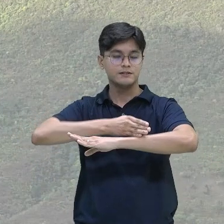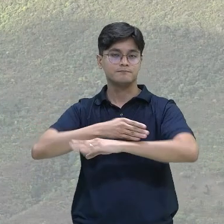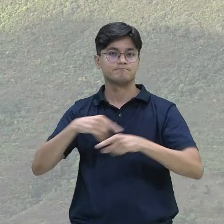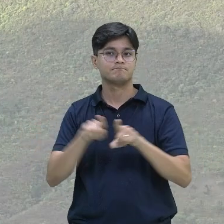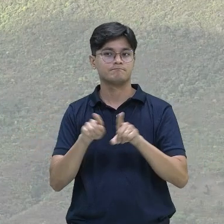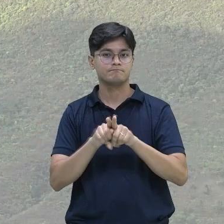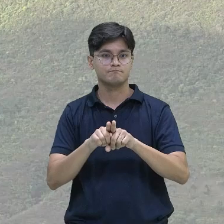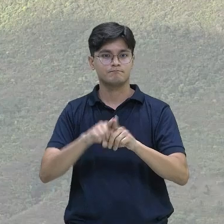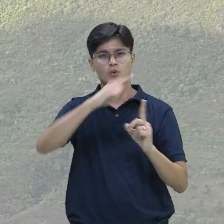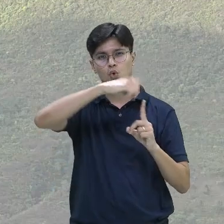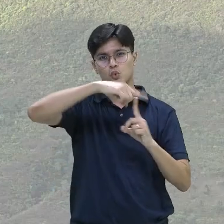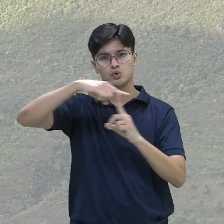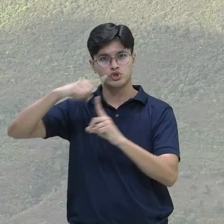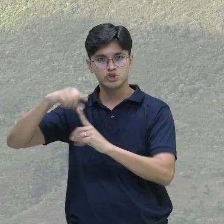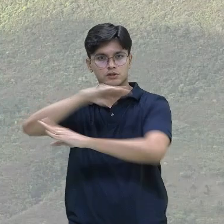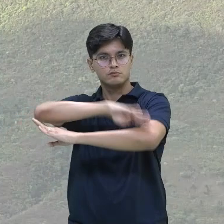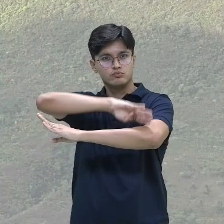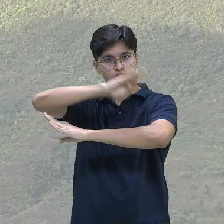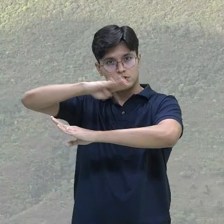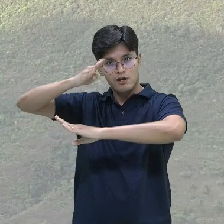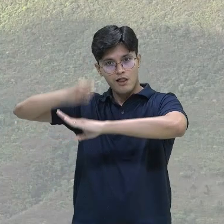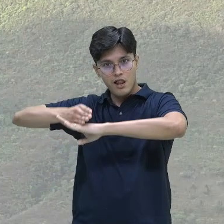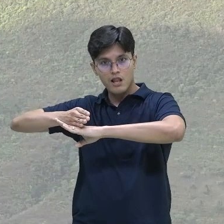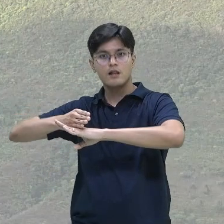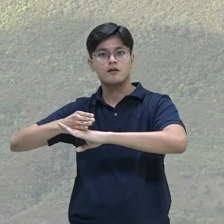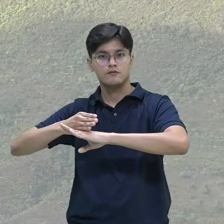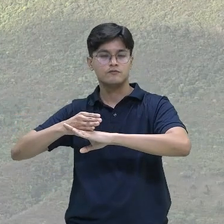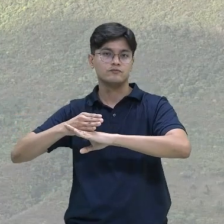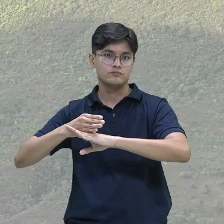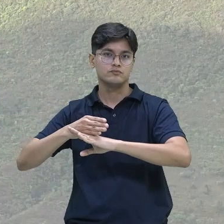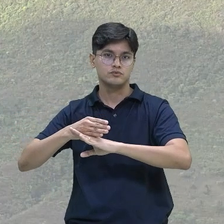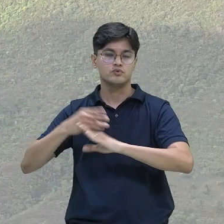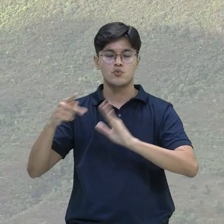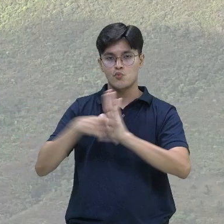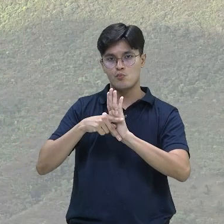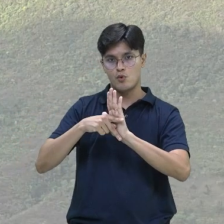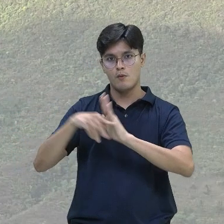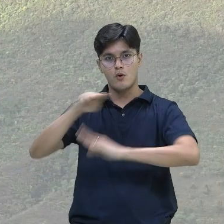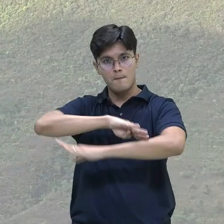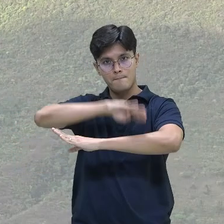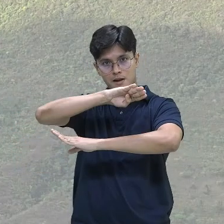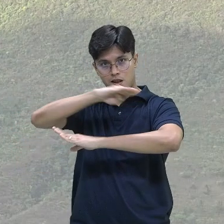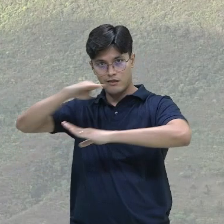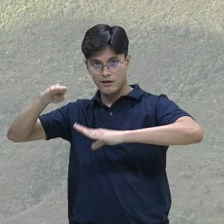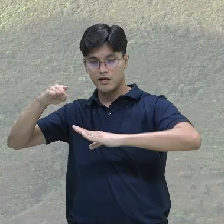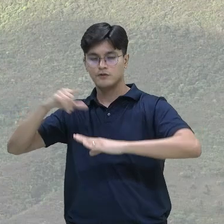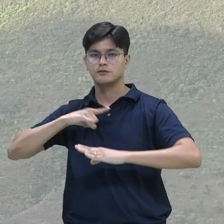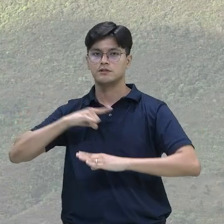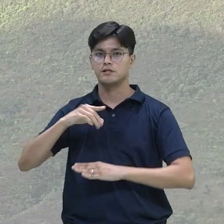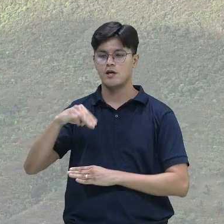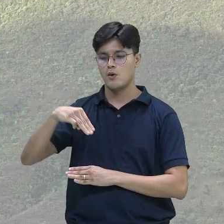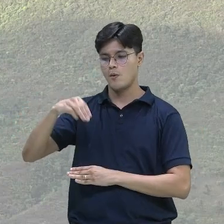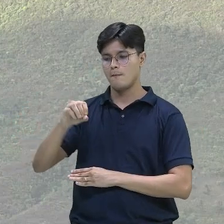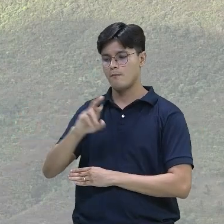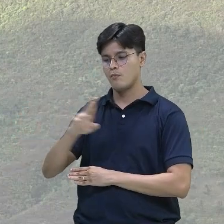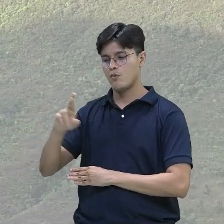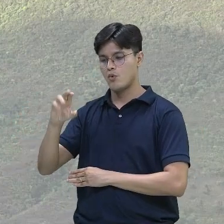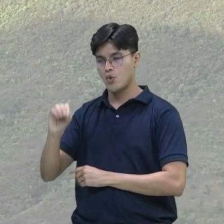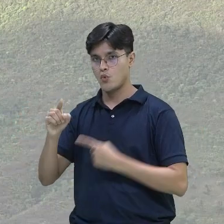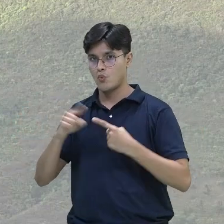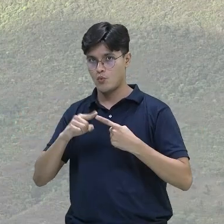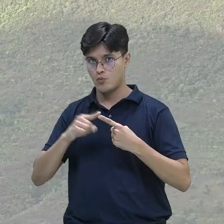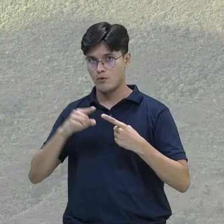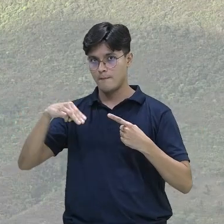de relevos associadas aí aos planaltos. A gente vai ter os morros, que são ali formas